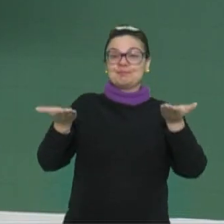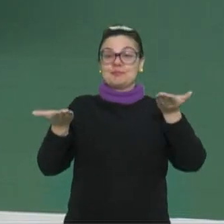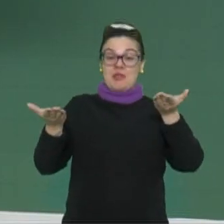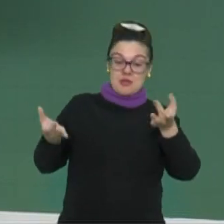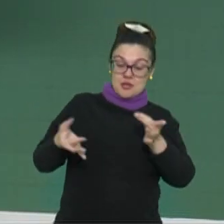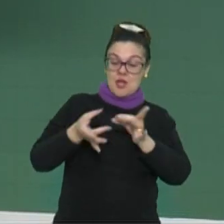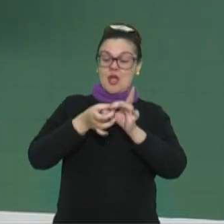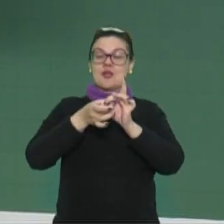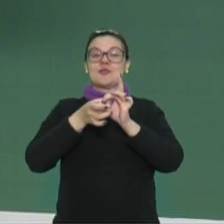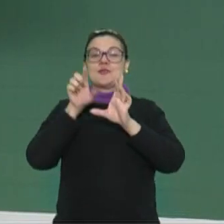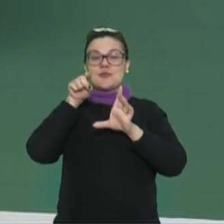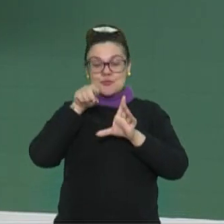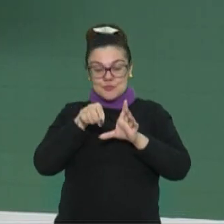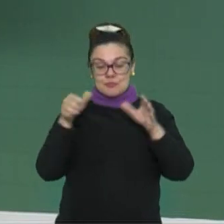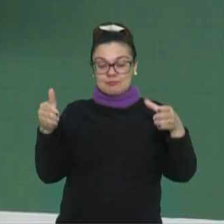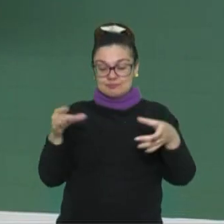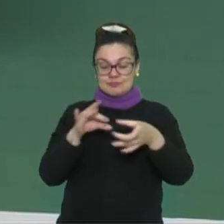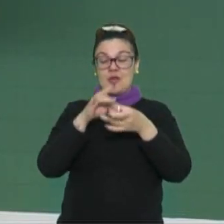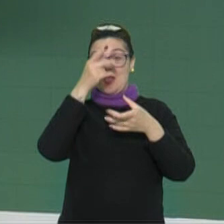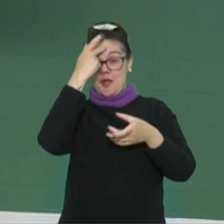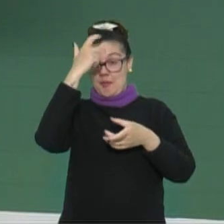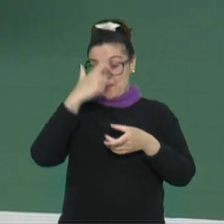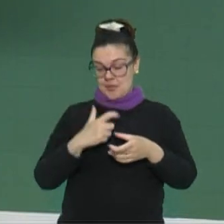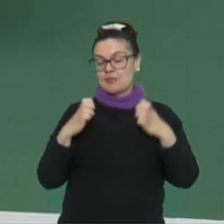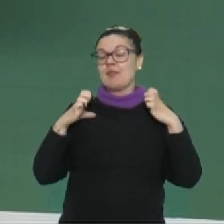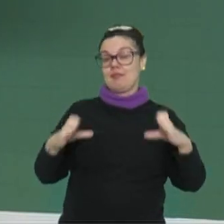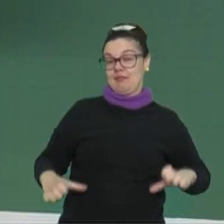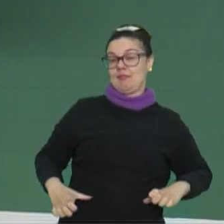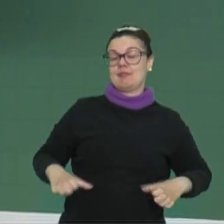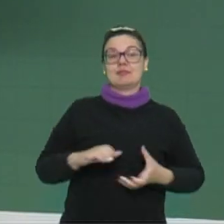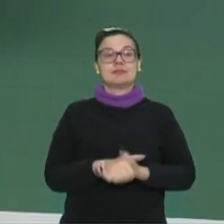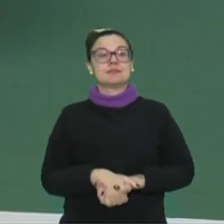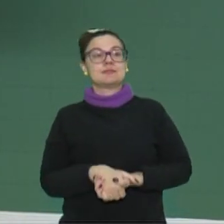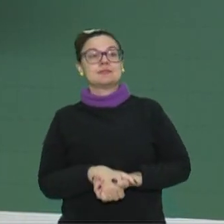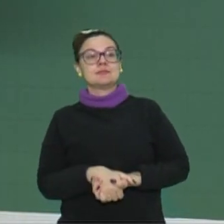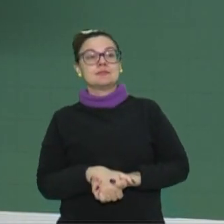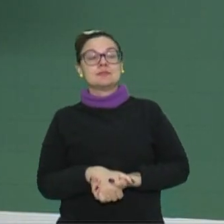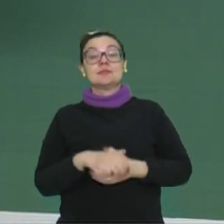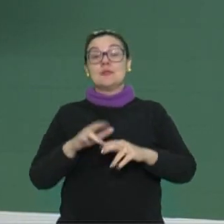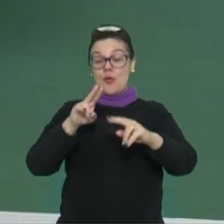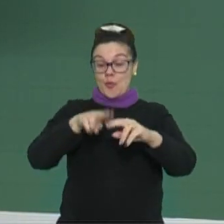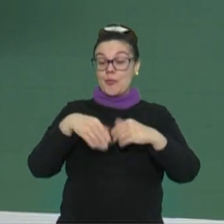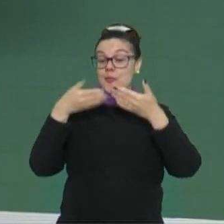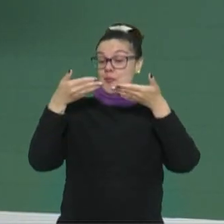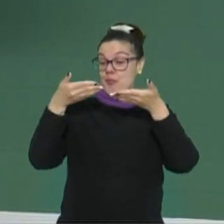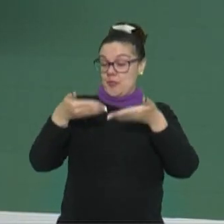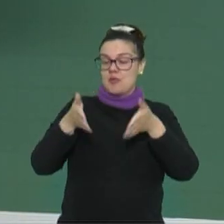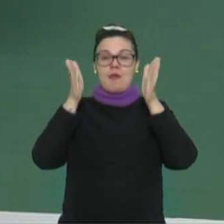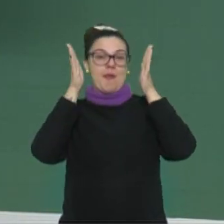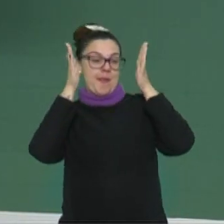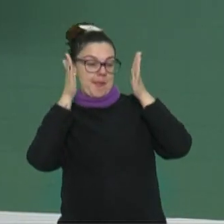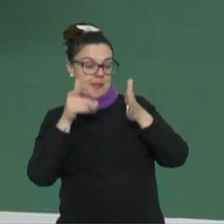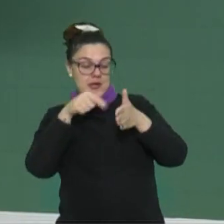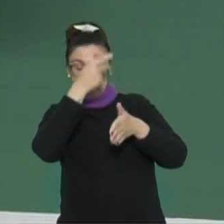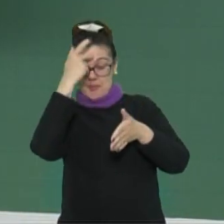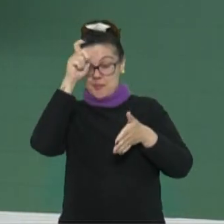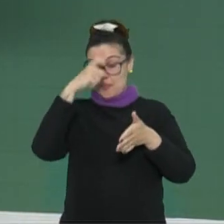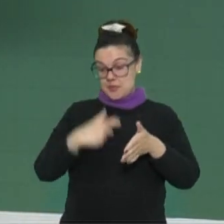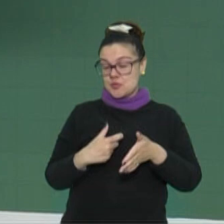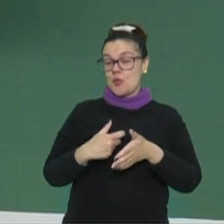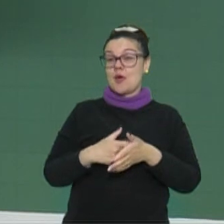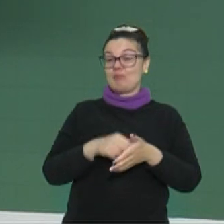unidas conseguem fazer com que o ser humano seja ético. Portanto, a participação do ser humano é